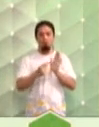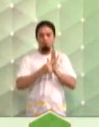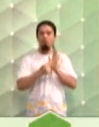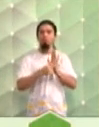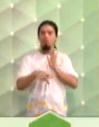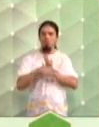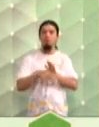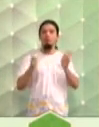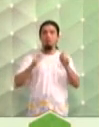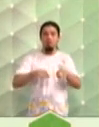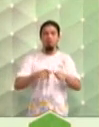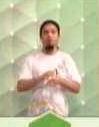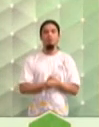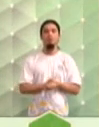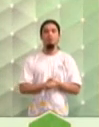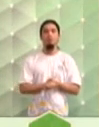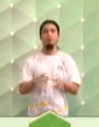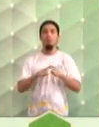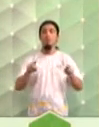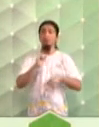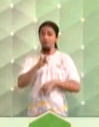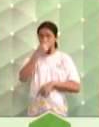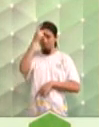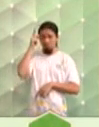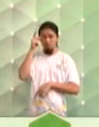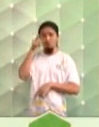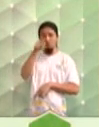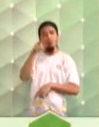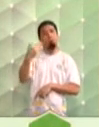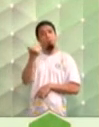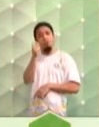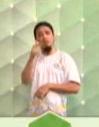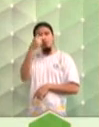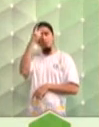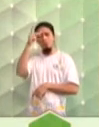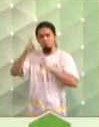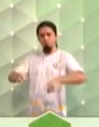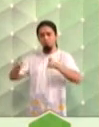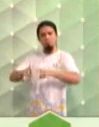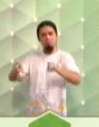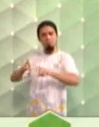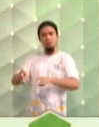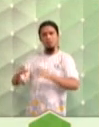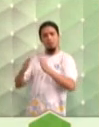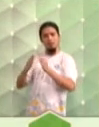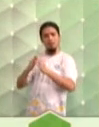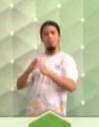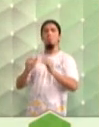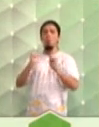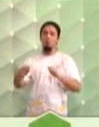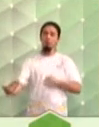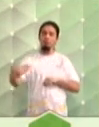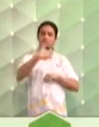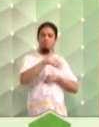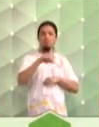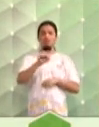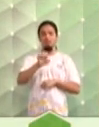E se a pessoa não tiver um computador em casa, pode procurar a gente na Cefaz ou pode procurar qualquer PAC de Manaus e fazer o seu